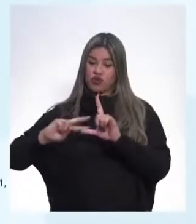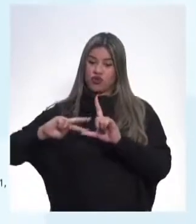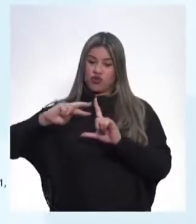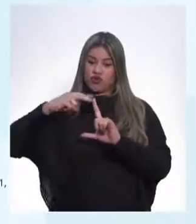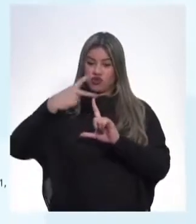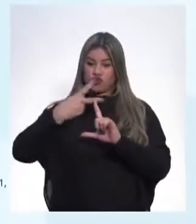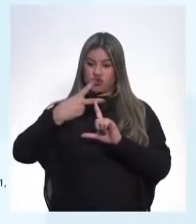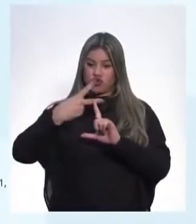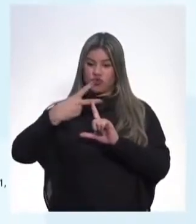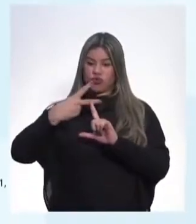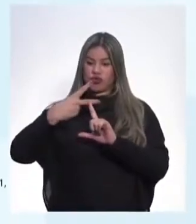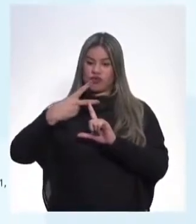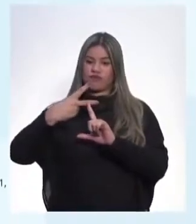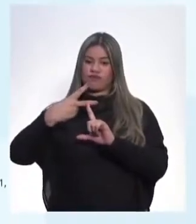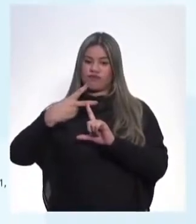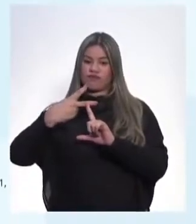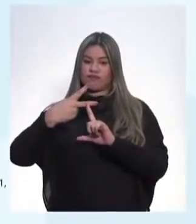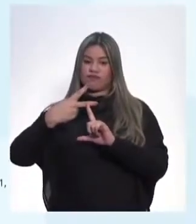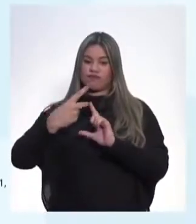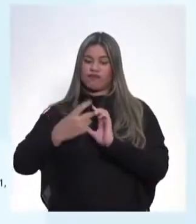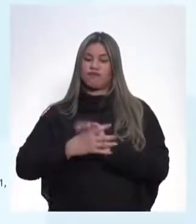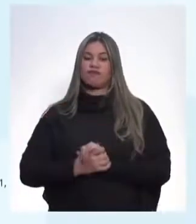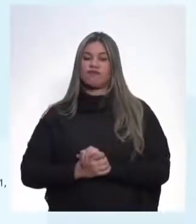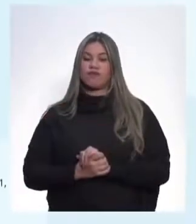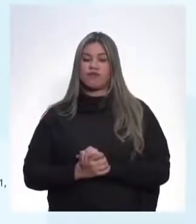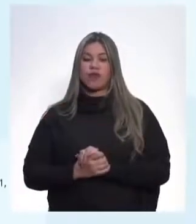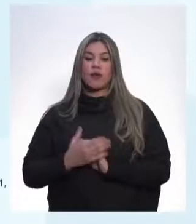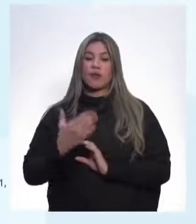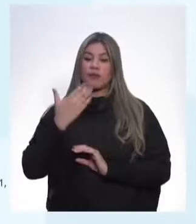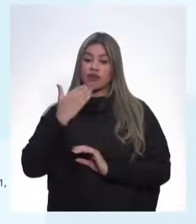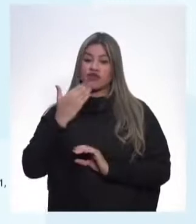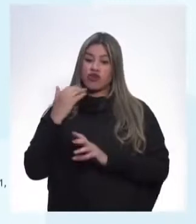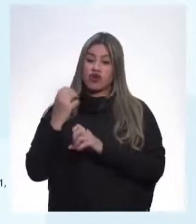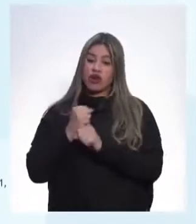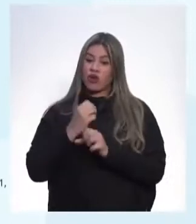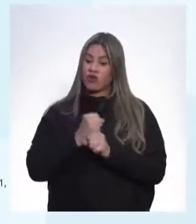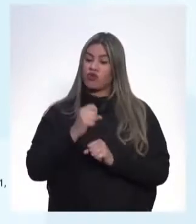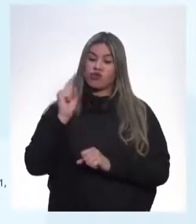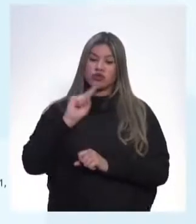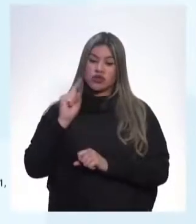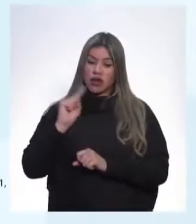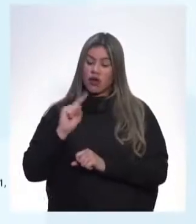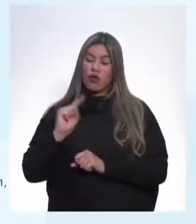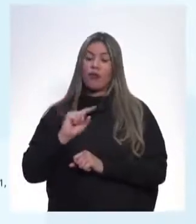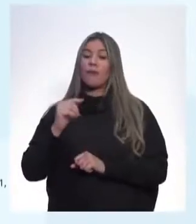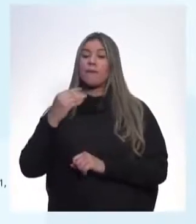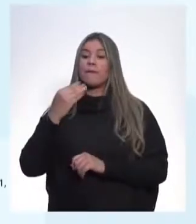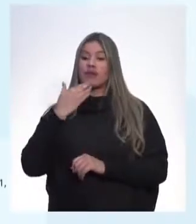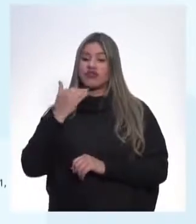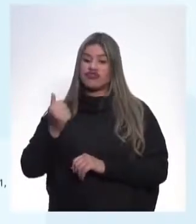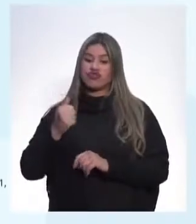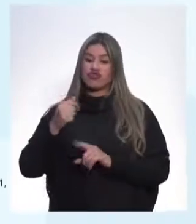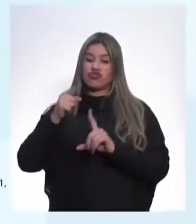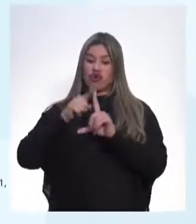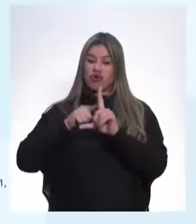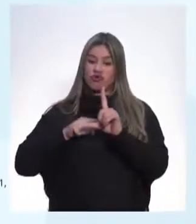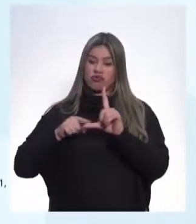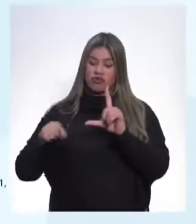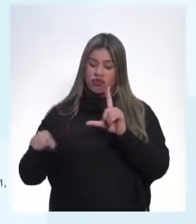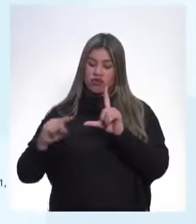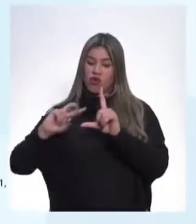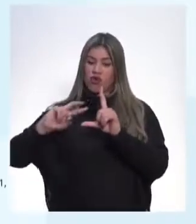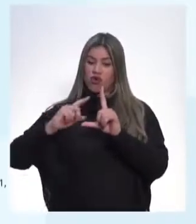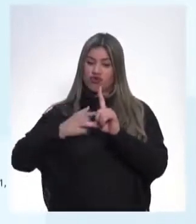do valor do x. Não estou pedindo cálculo, estou pedindo apenas a expressão algébrica